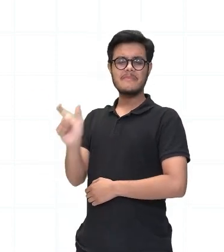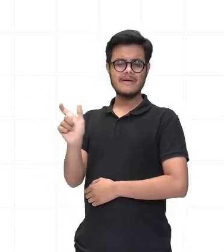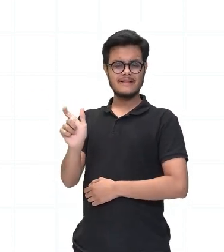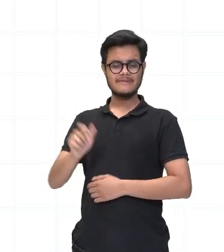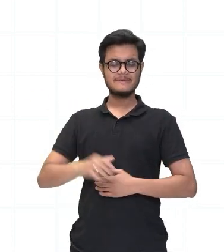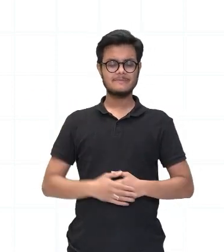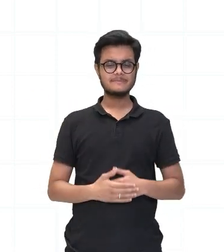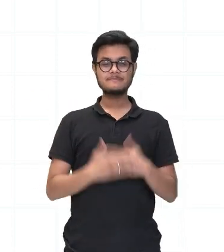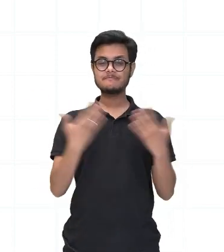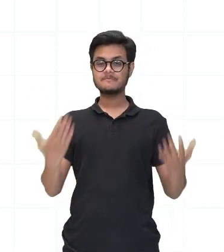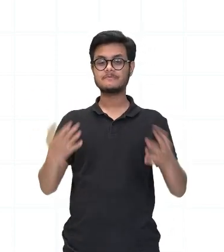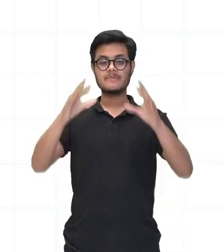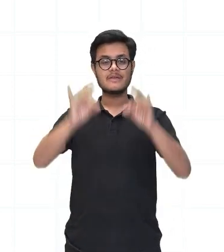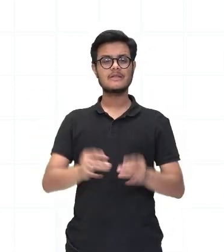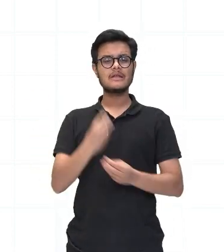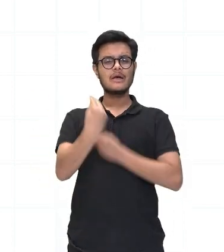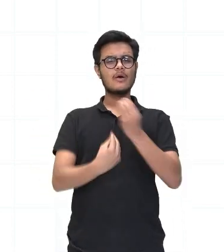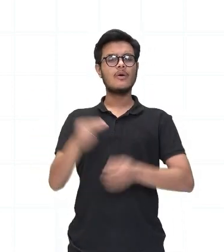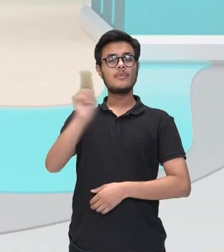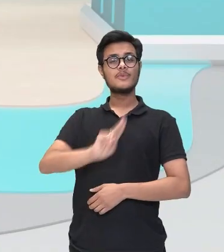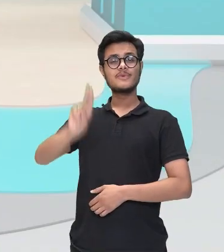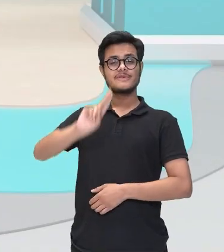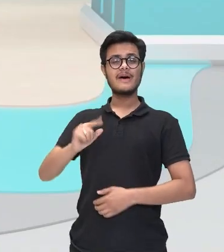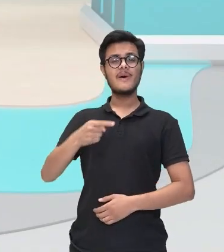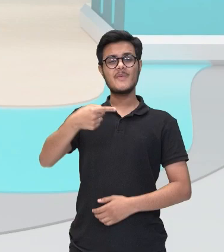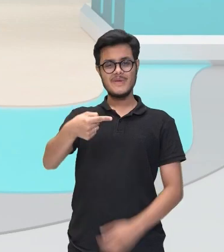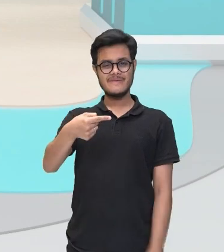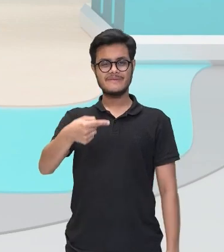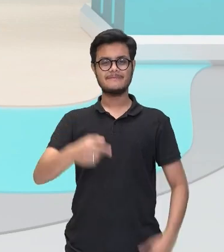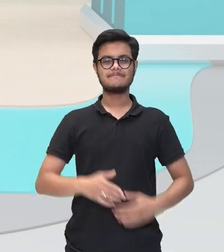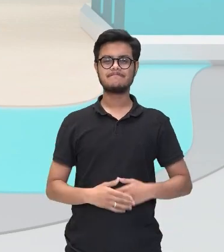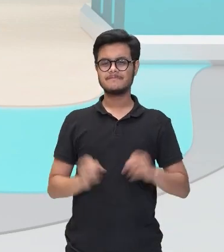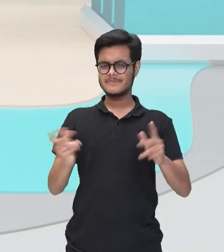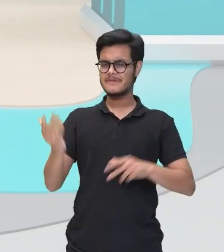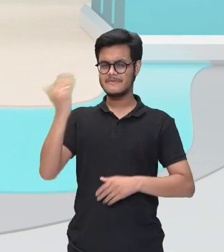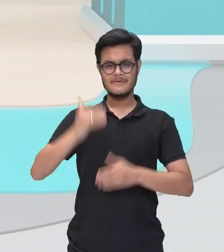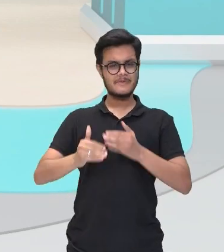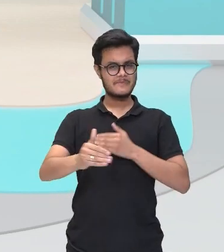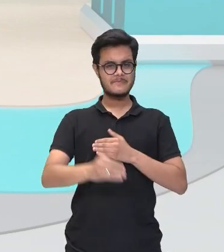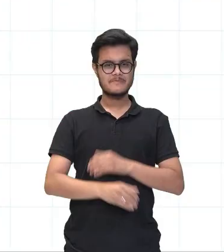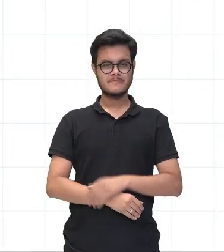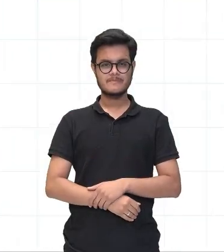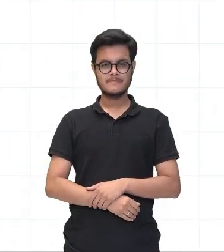detalhamento, emprego do hífen. Vamos à aula? Vamos lá.